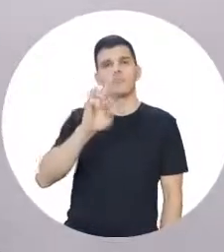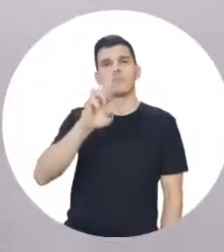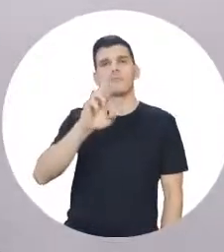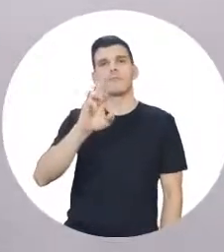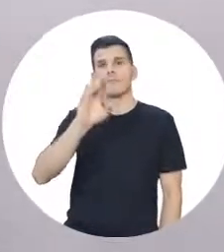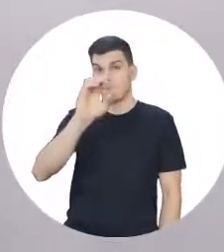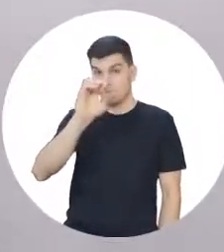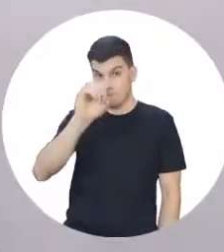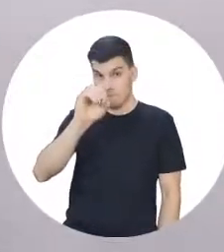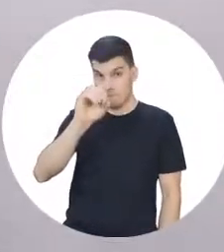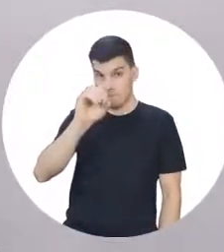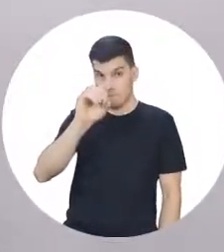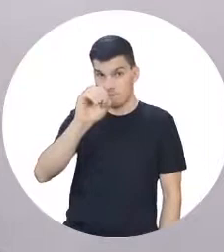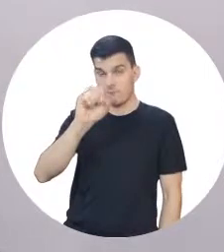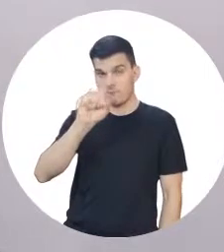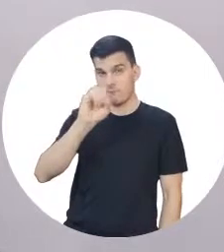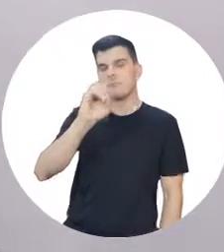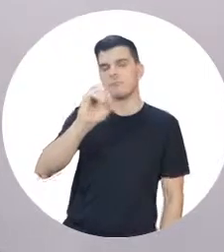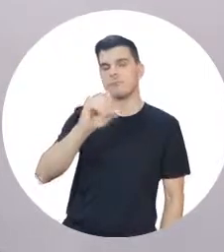ácido